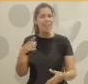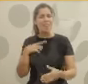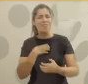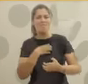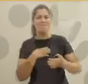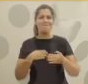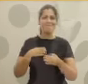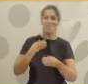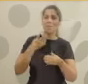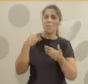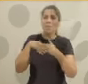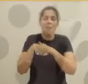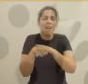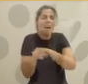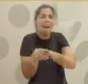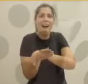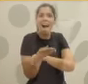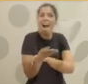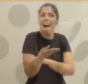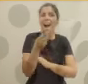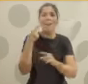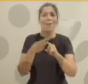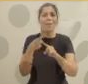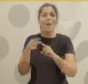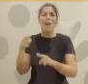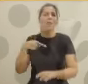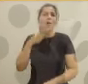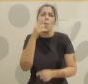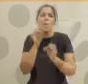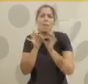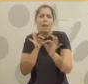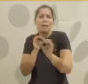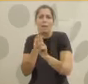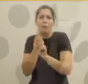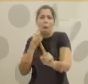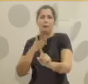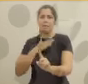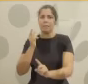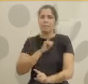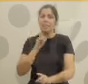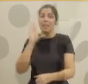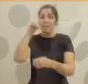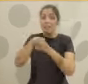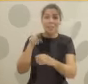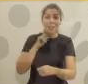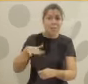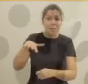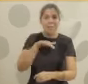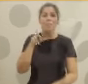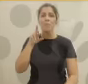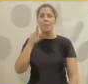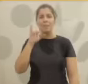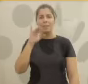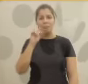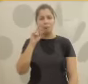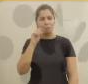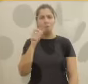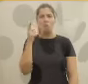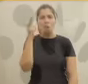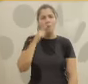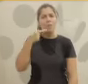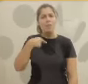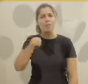sabe? Foi muito bem recebido. As pessoas, nossa, tratavam ele muito bem. E ali ele foi desabrochando, foi ficando